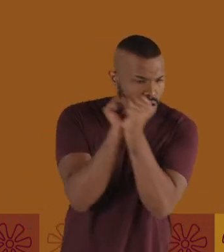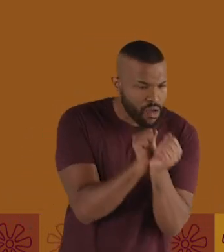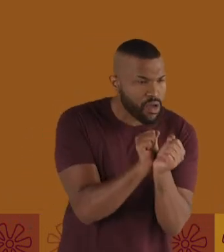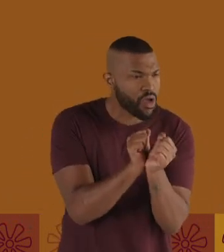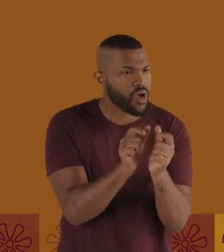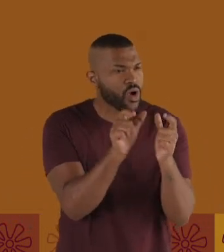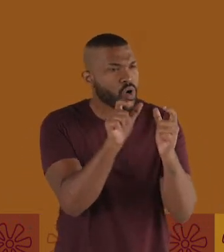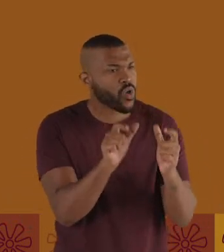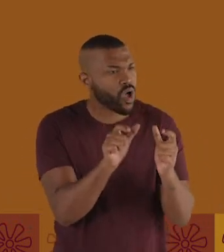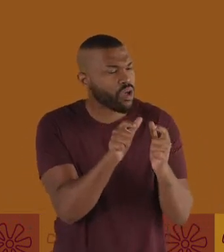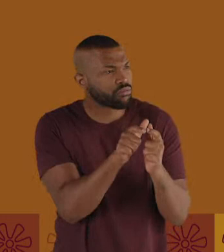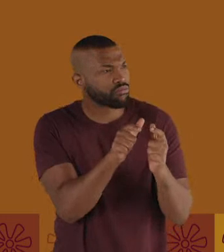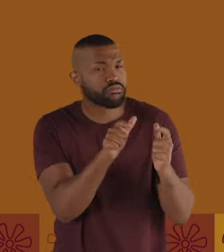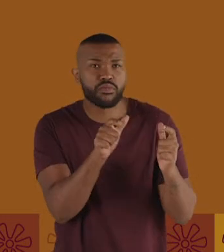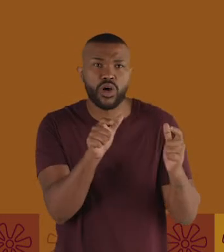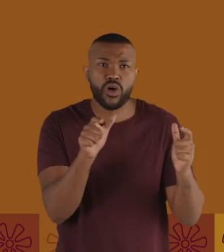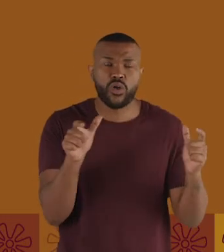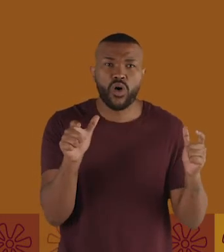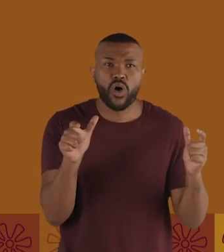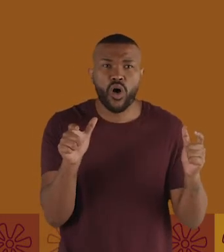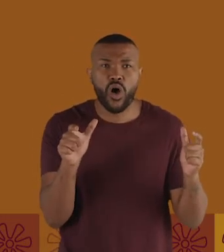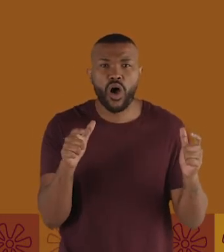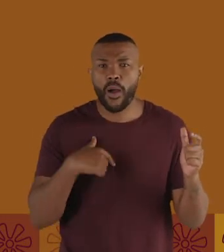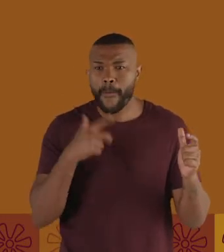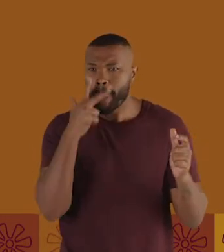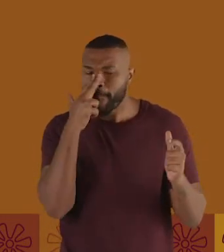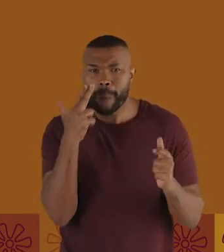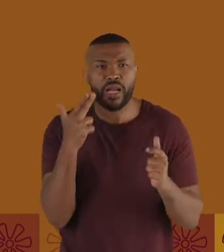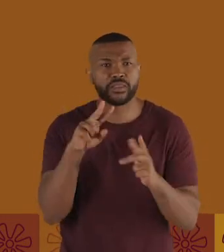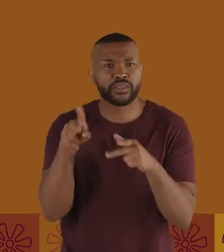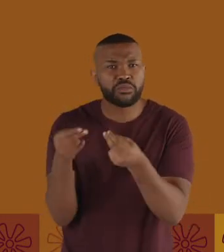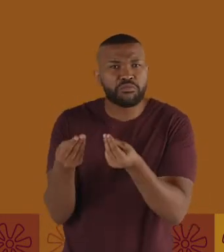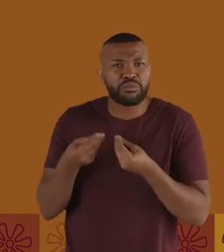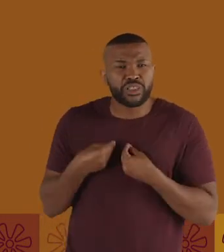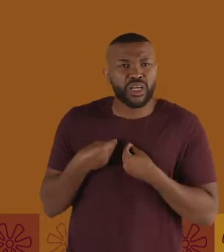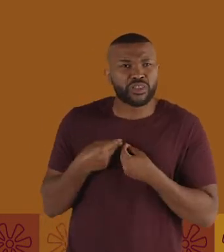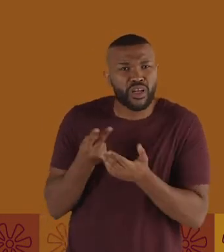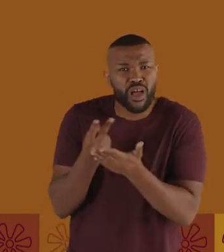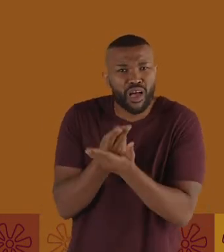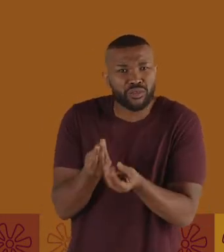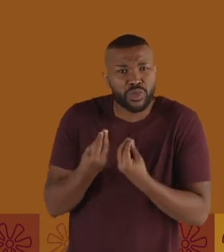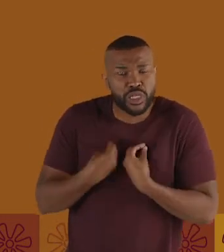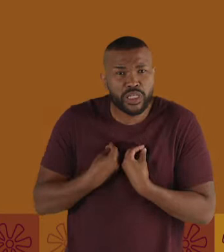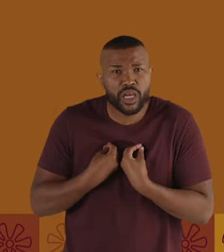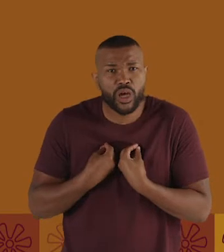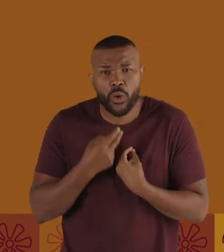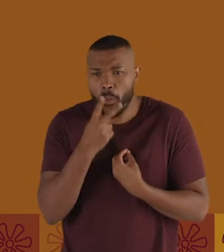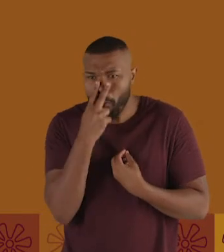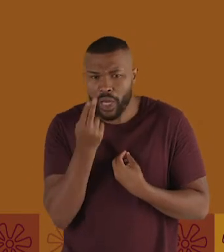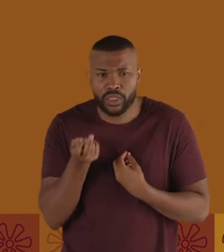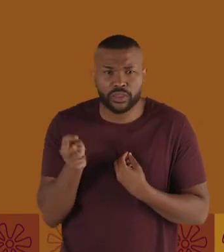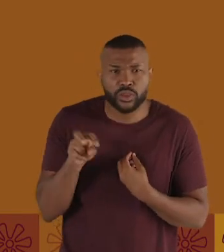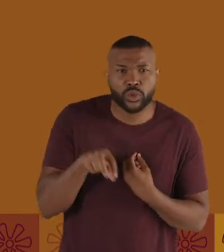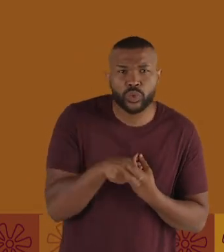me achava para uma prisão mais ampla. Foi um cavalo de Troia a liberdade que me deram. Havia